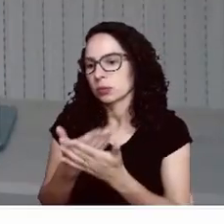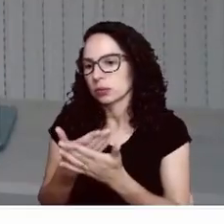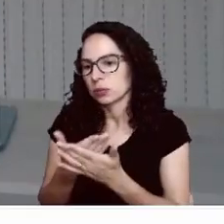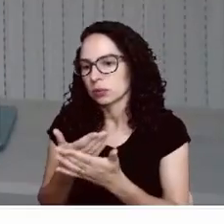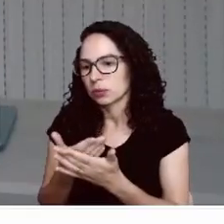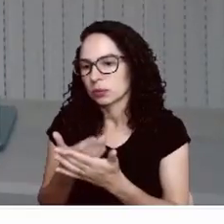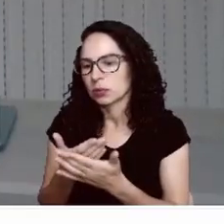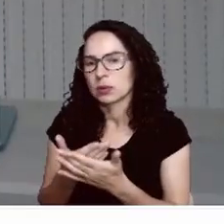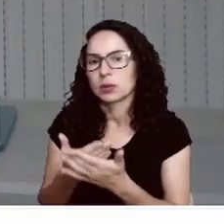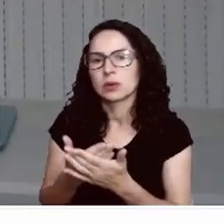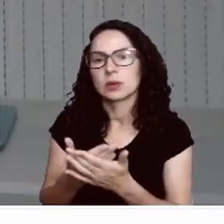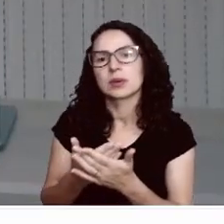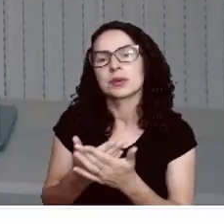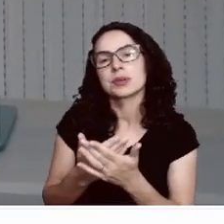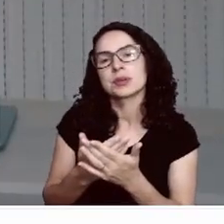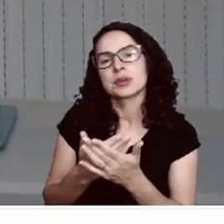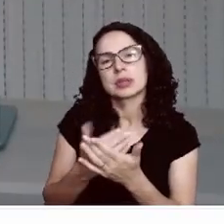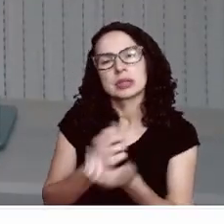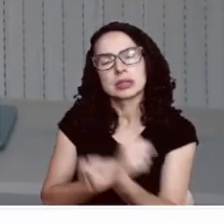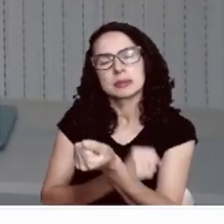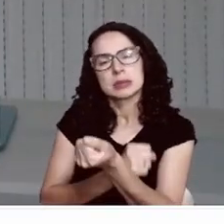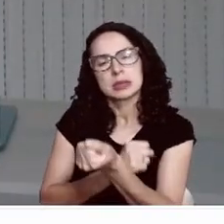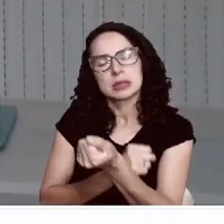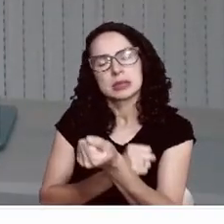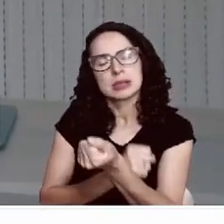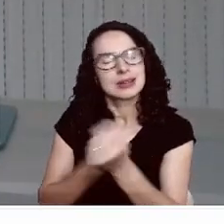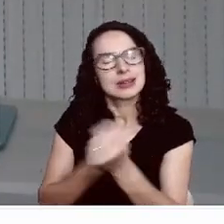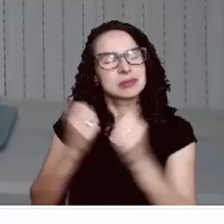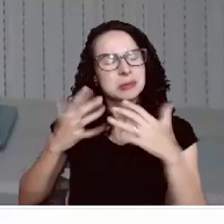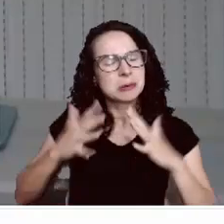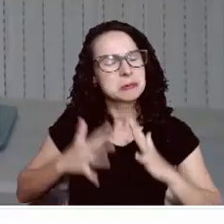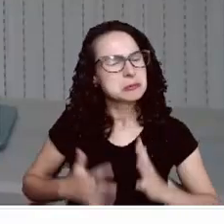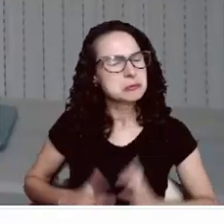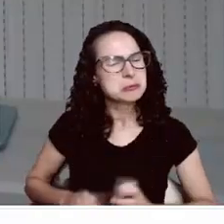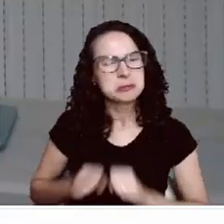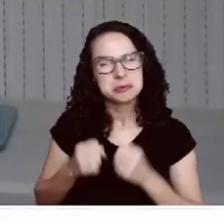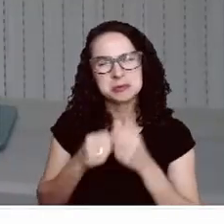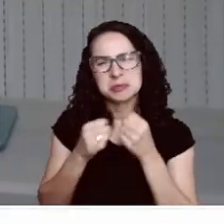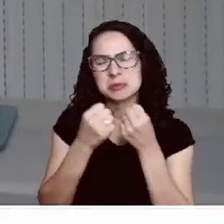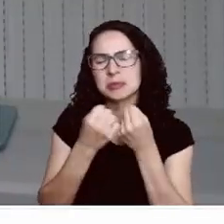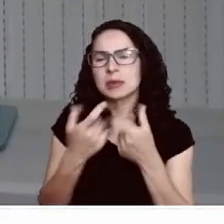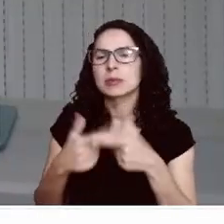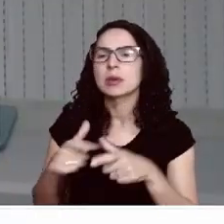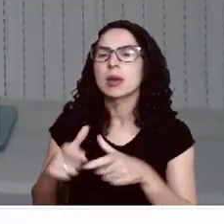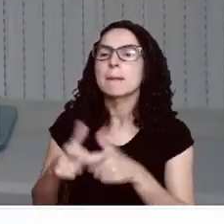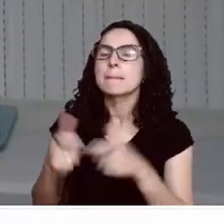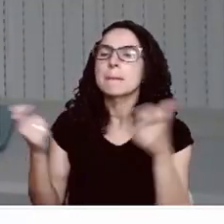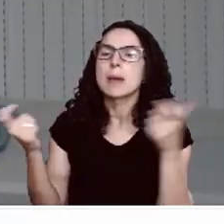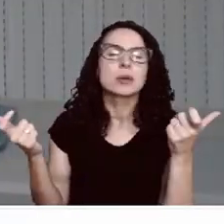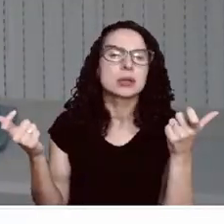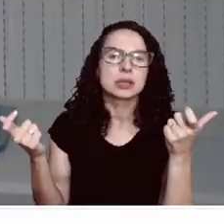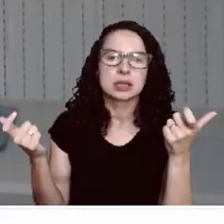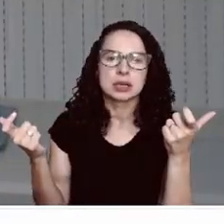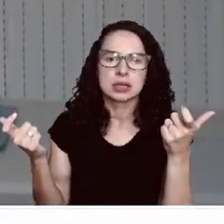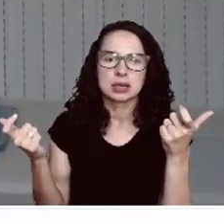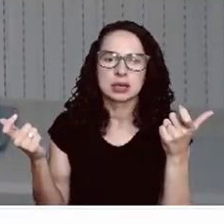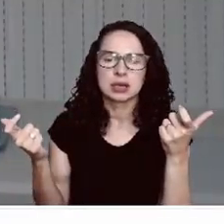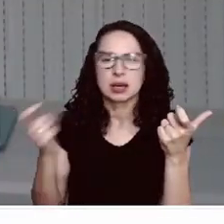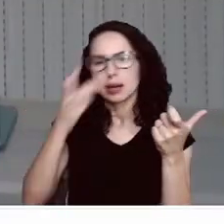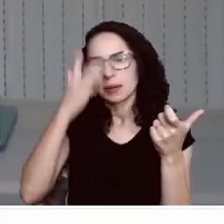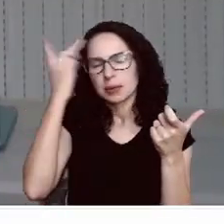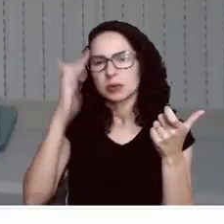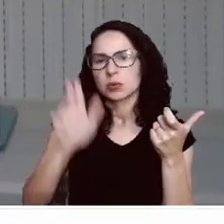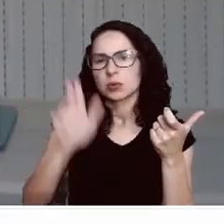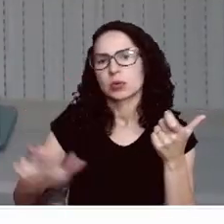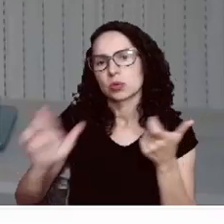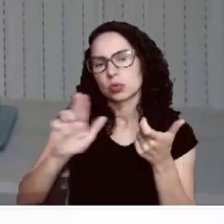crack, ela é tão avassaladora que na maioria dos casos o usuário se